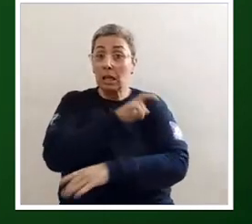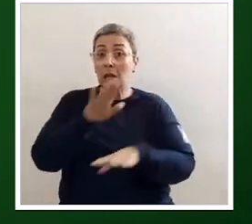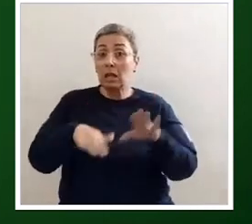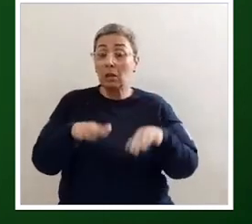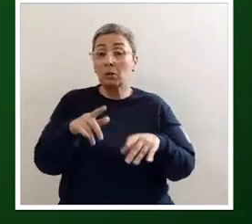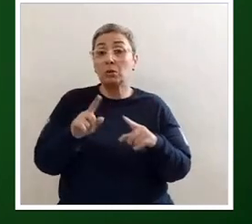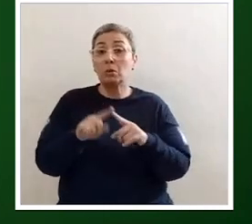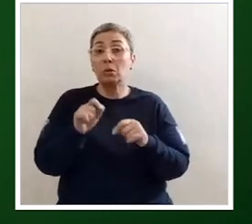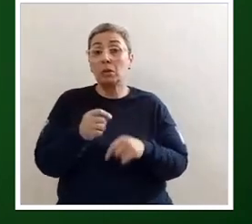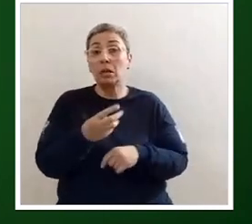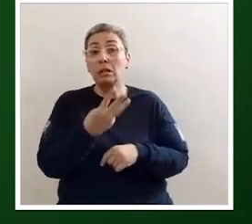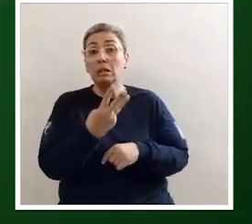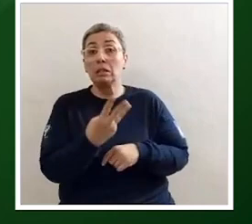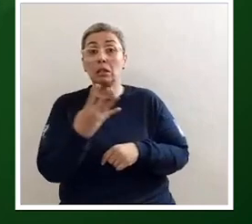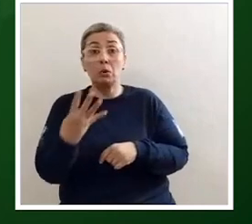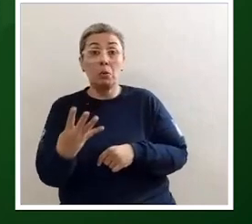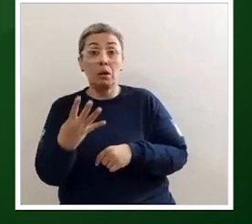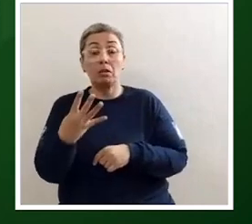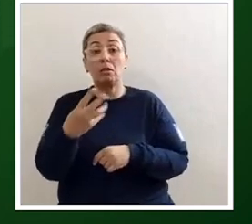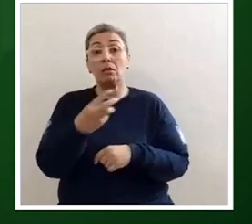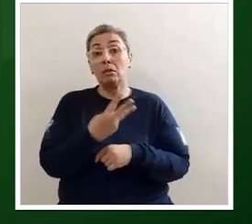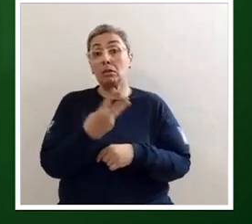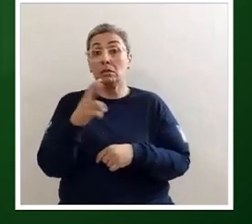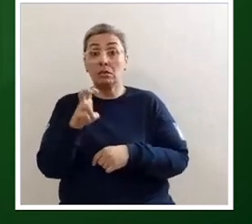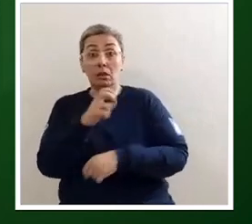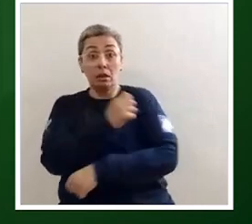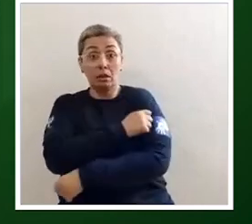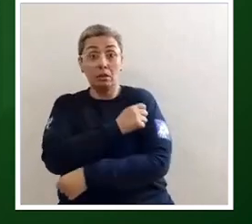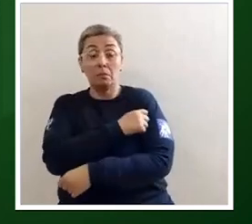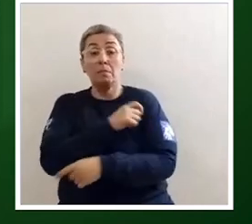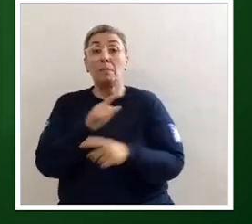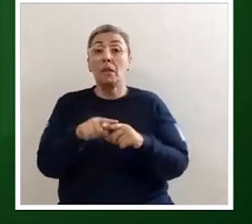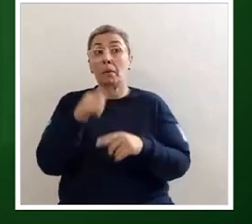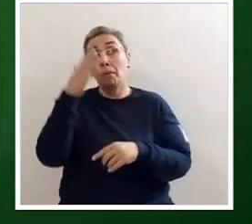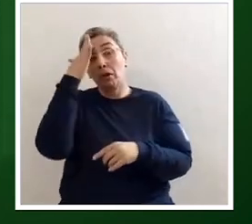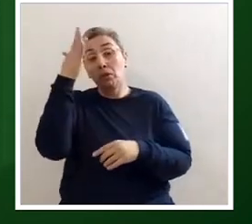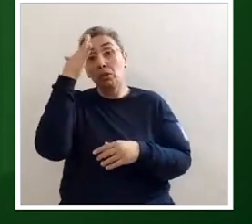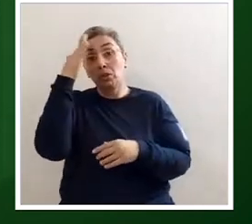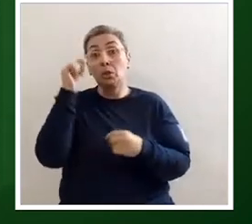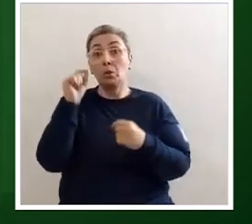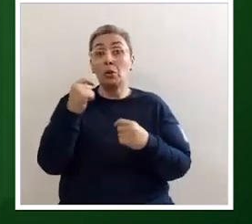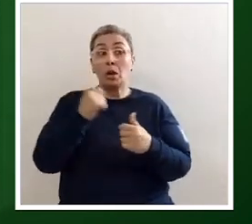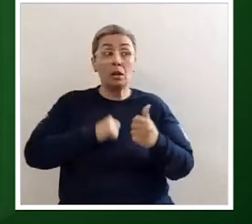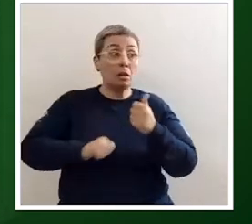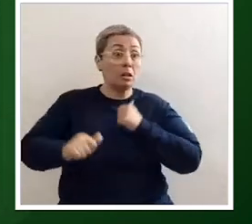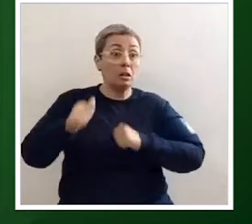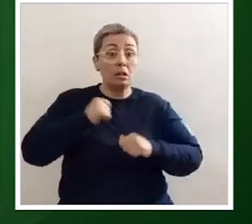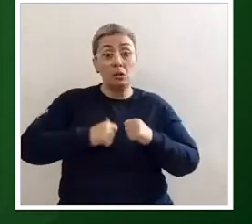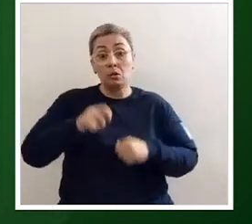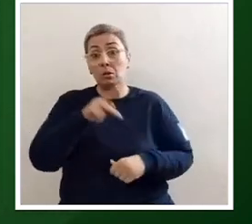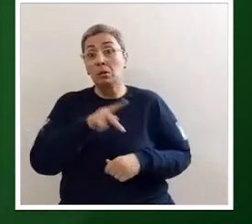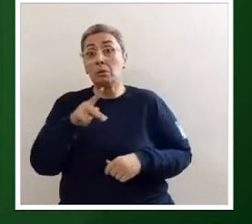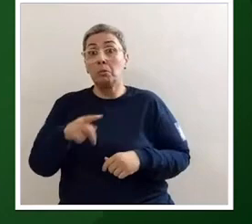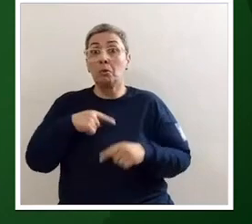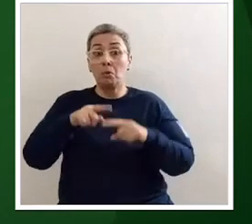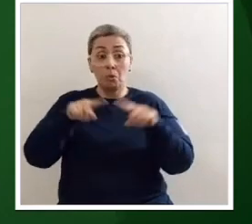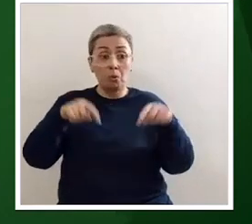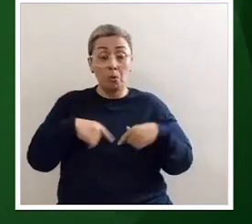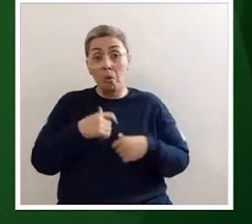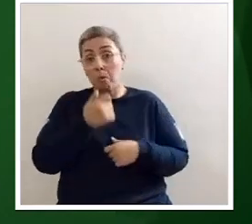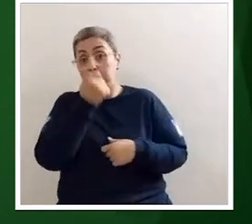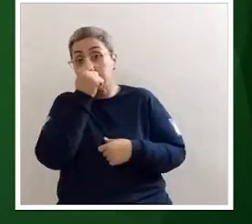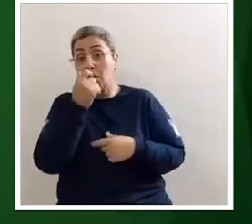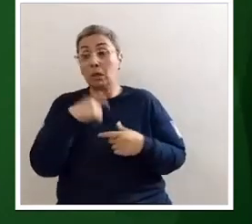chegando a 34 35 alunos Então você imagina angústia do professor né em ter uma sala